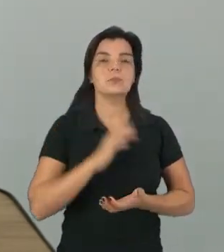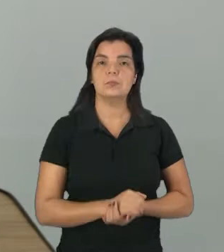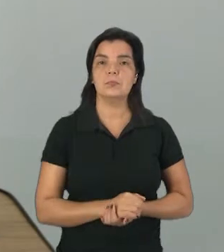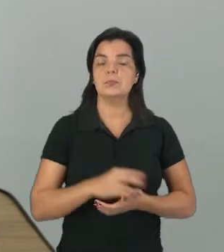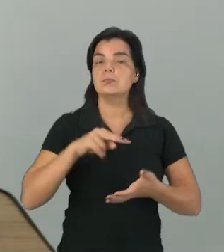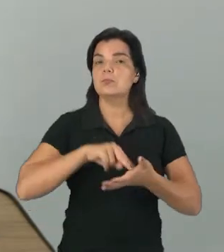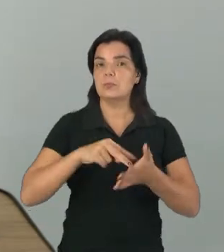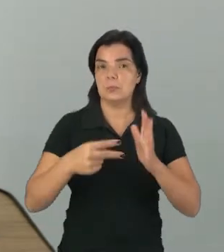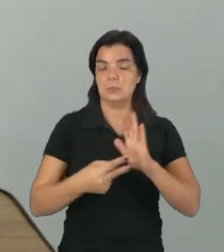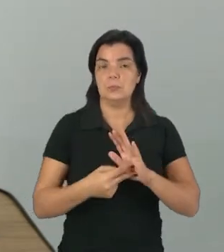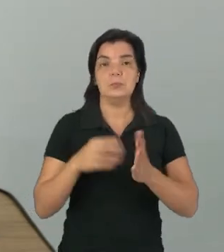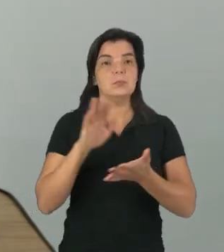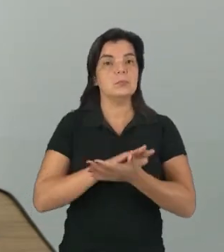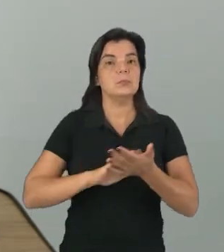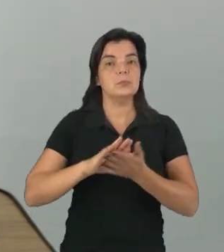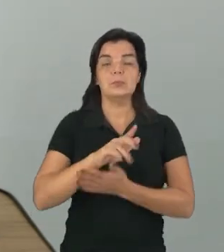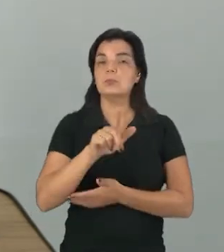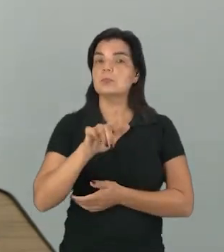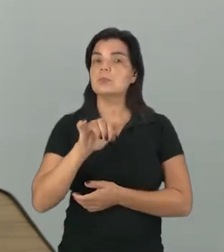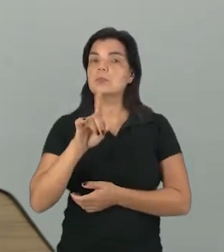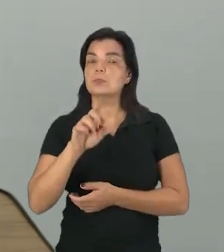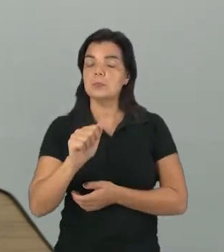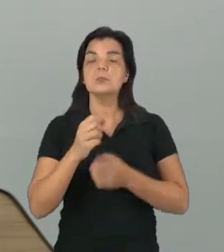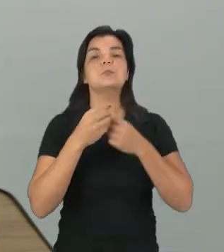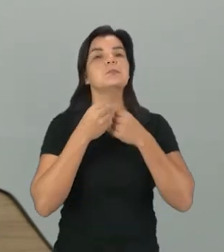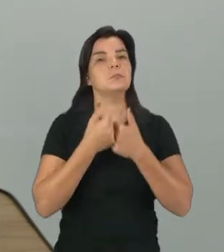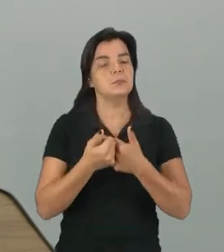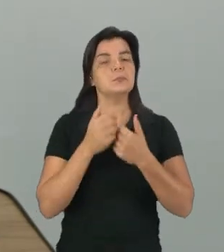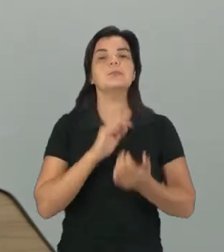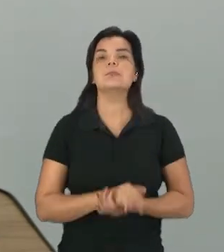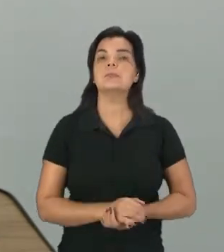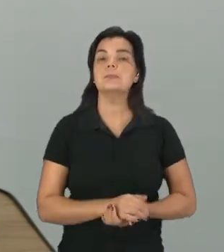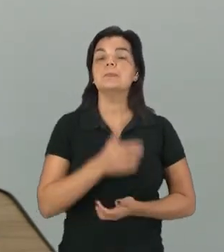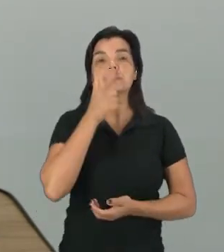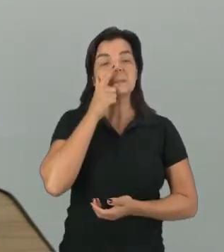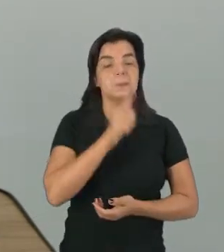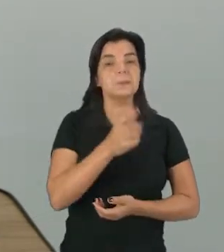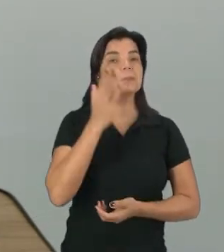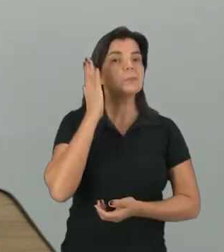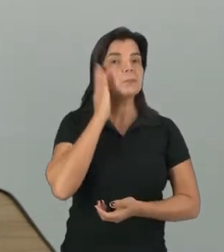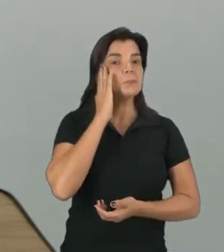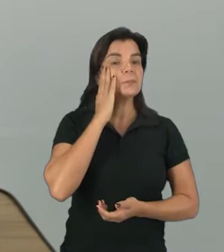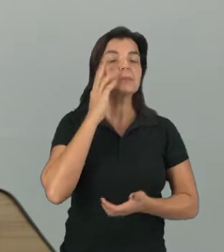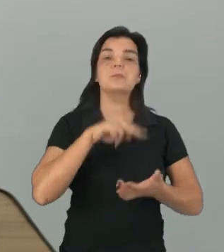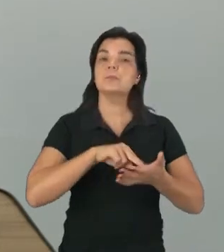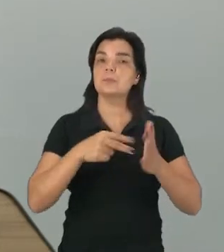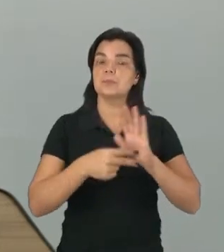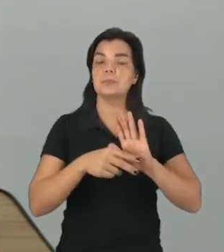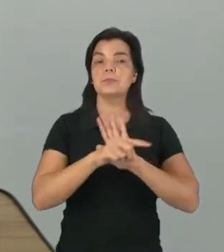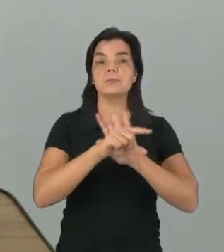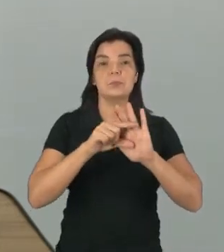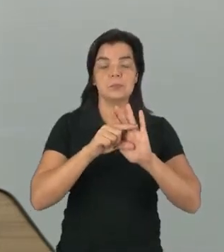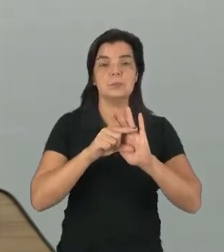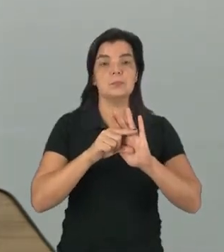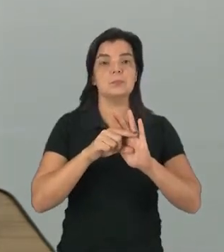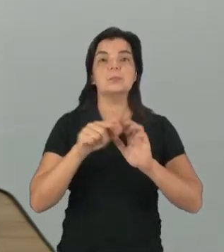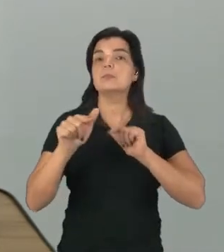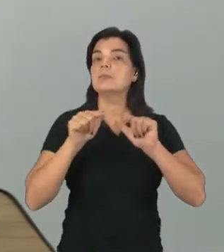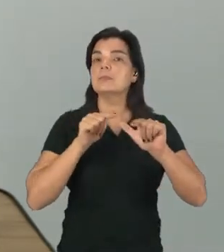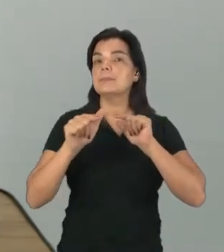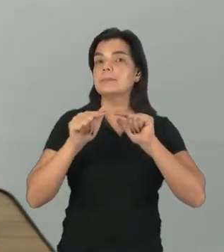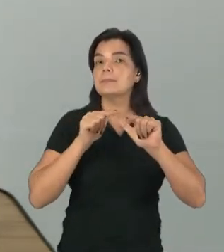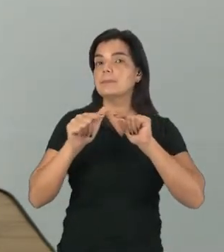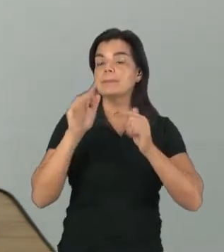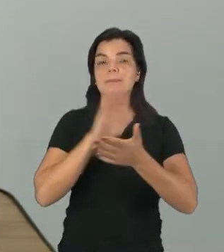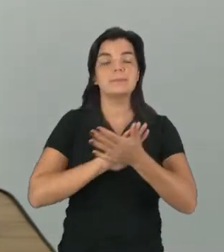o significado nada de lida? Muito bem, aqui nós conseguimos entender o sentido desse trecho como nada